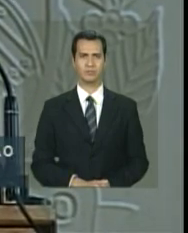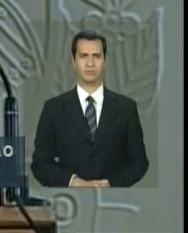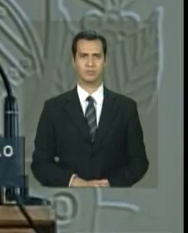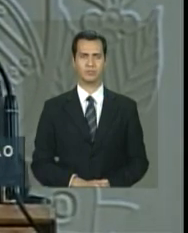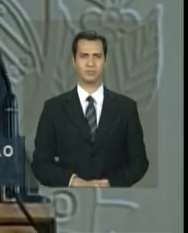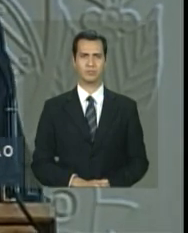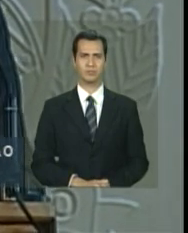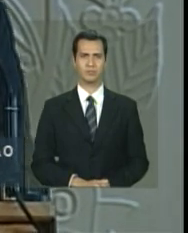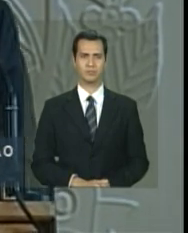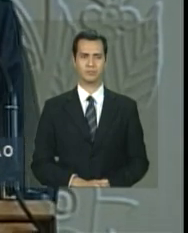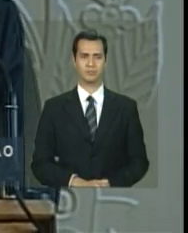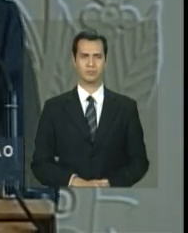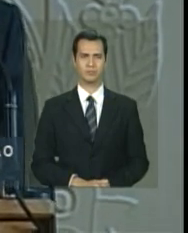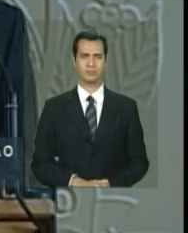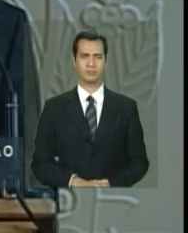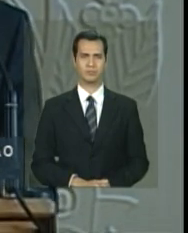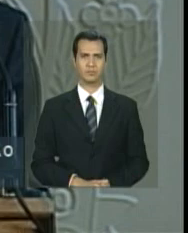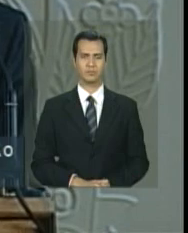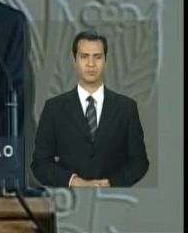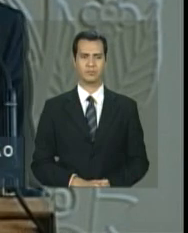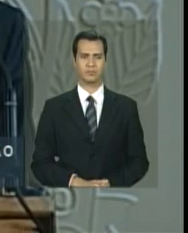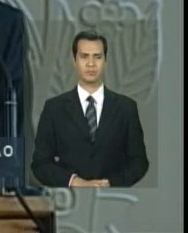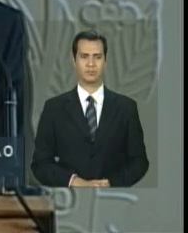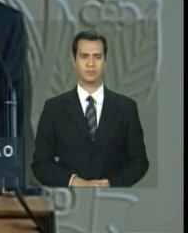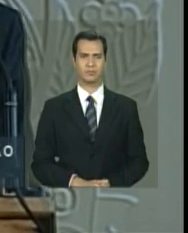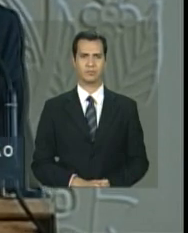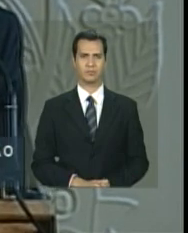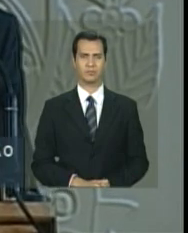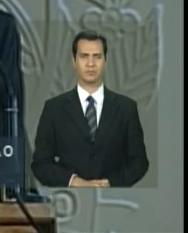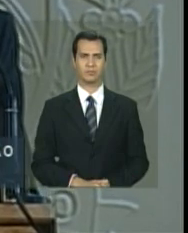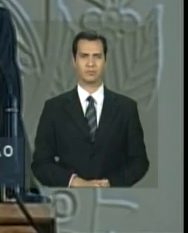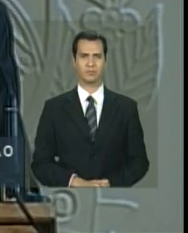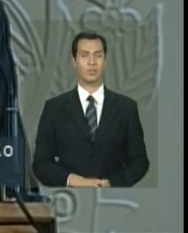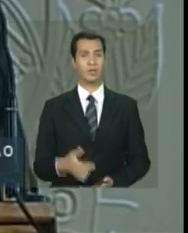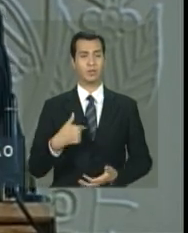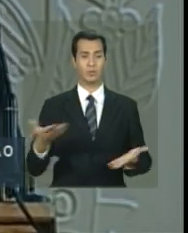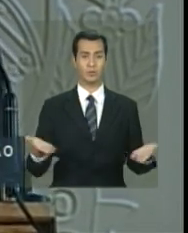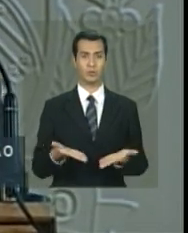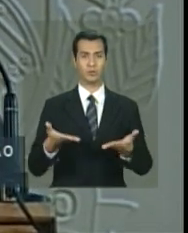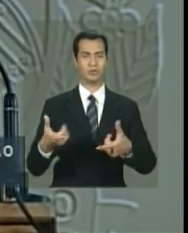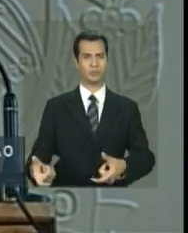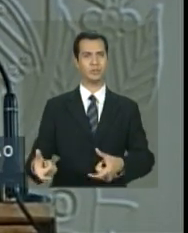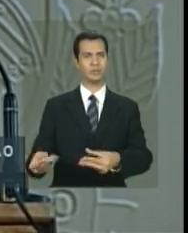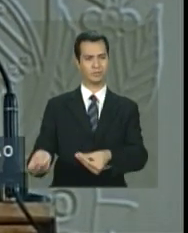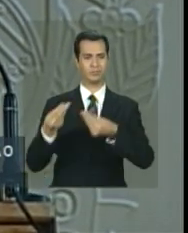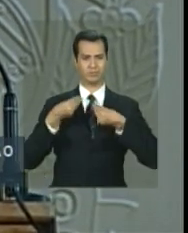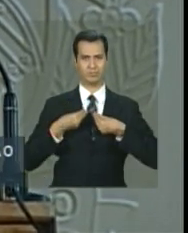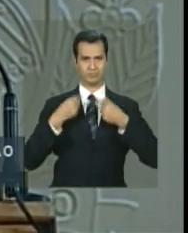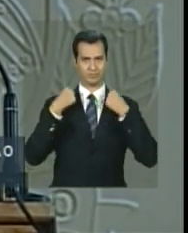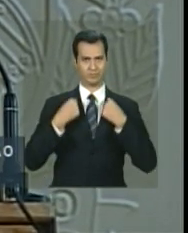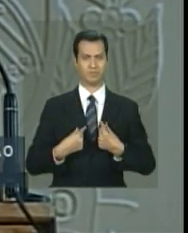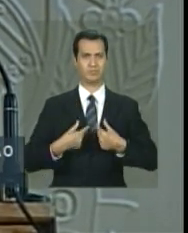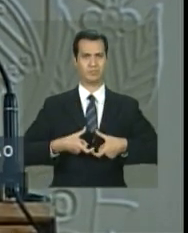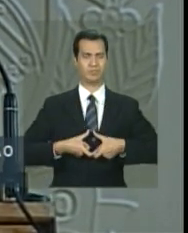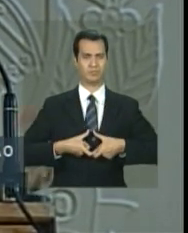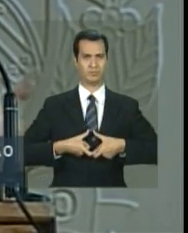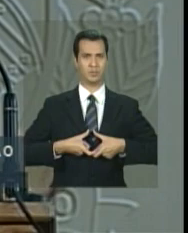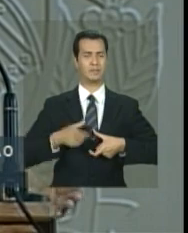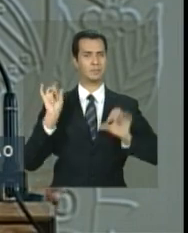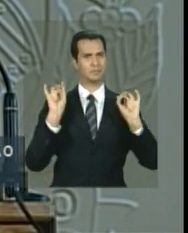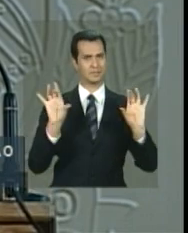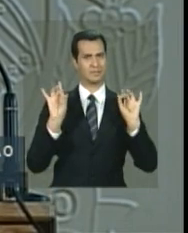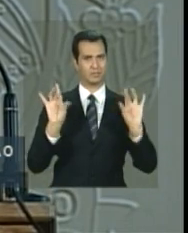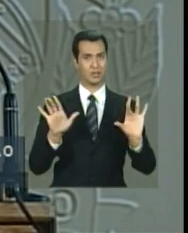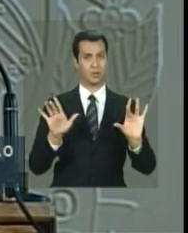Para mim, essa honra é ainda maior quando recebo a medalha 25 de janeiro, junto com